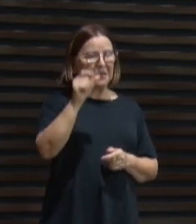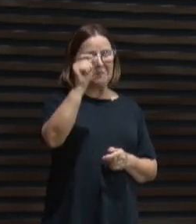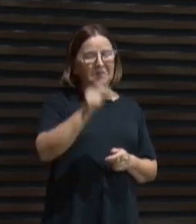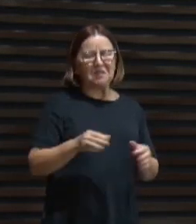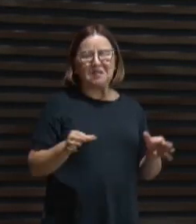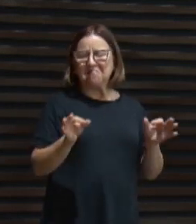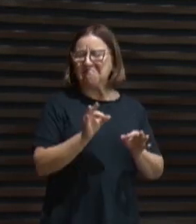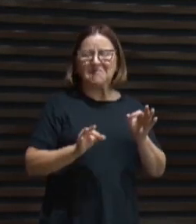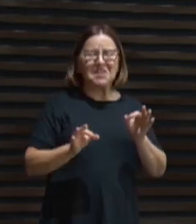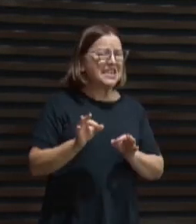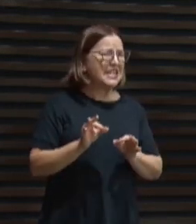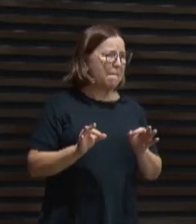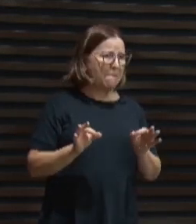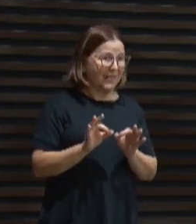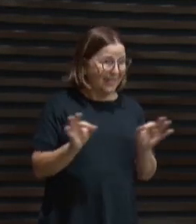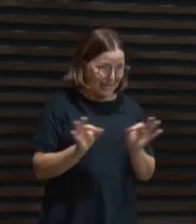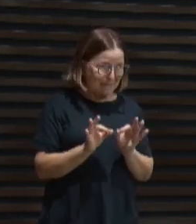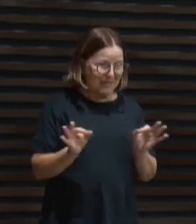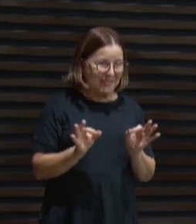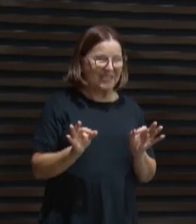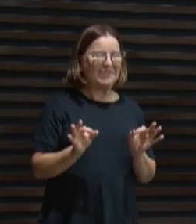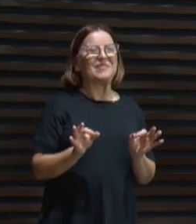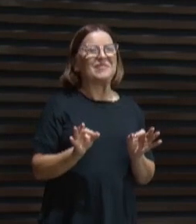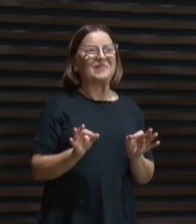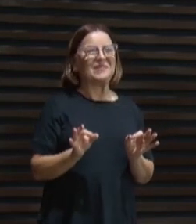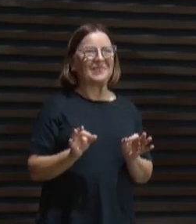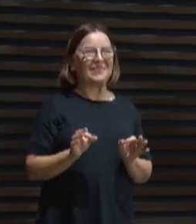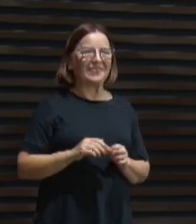o restolho.